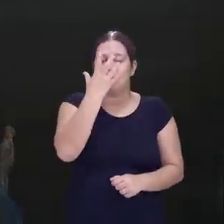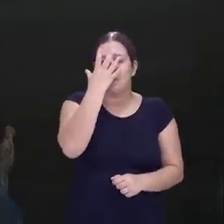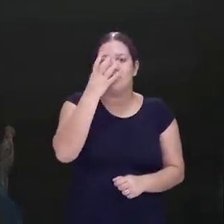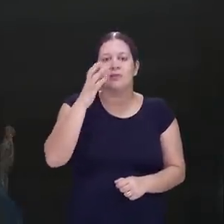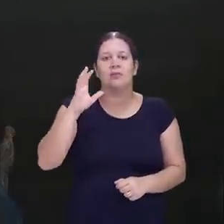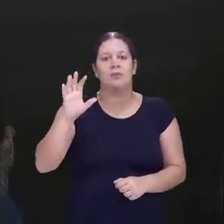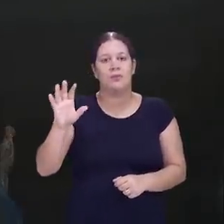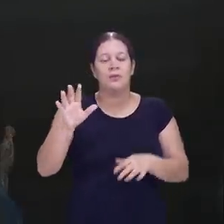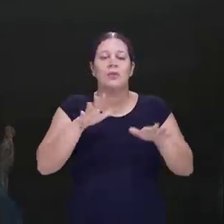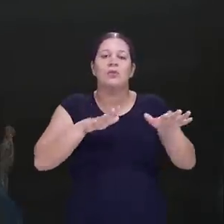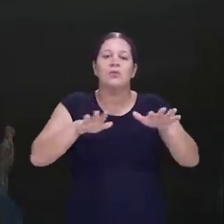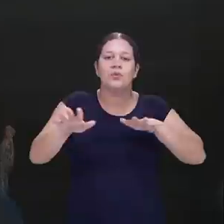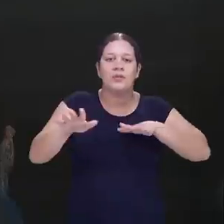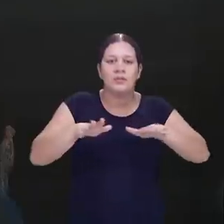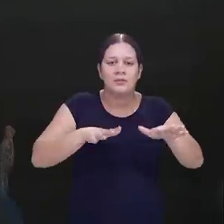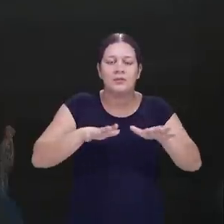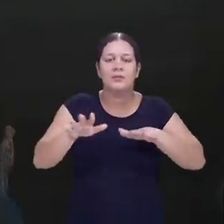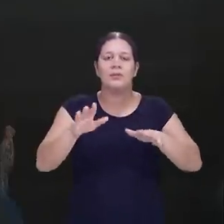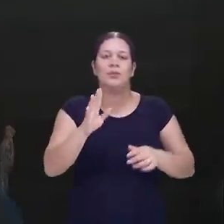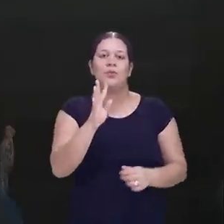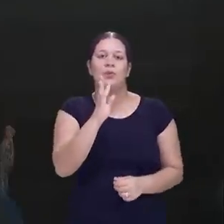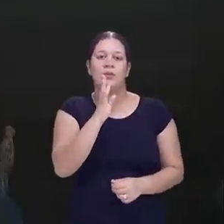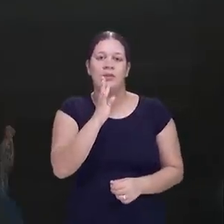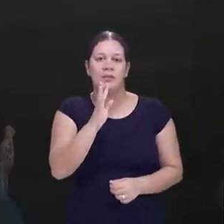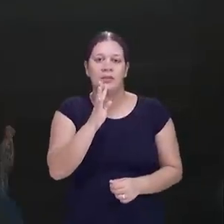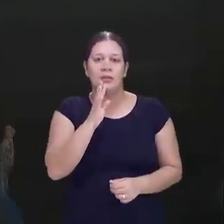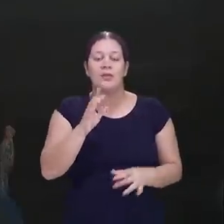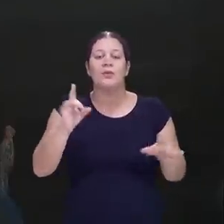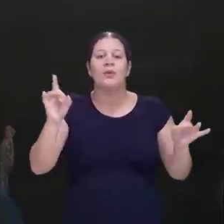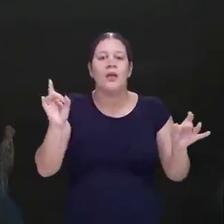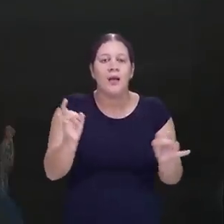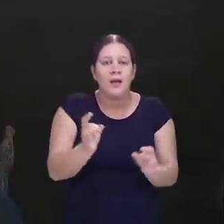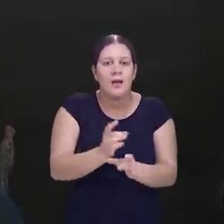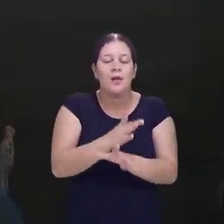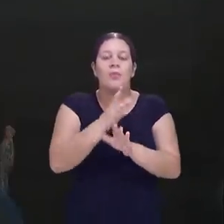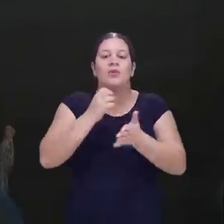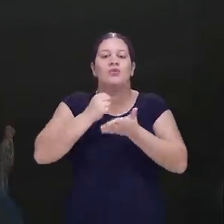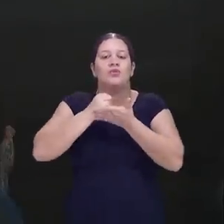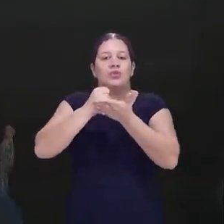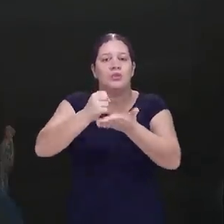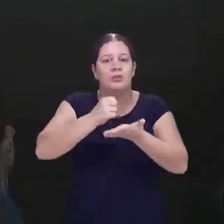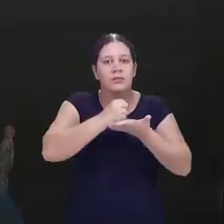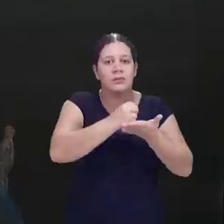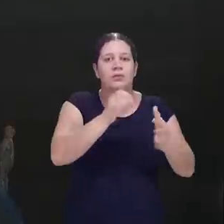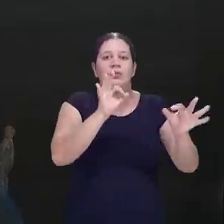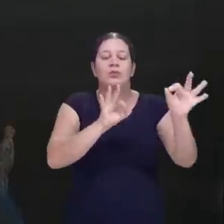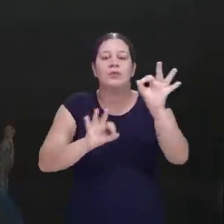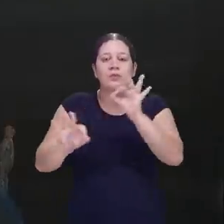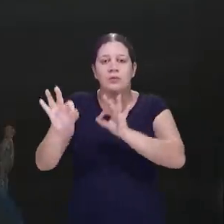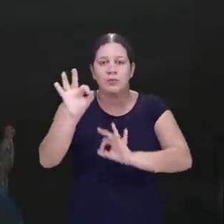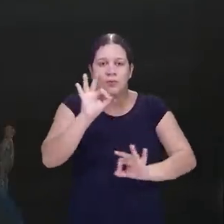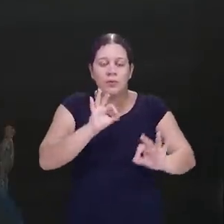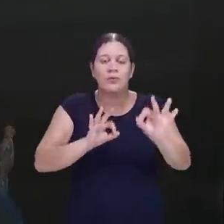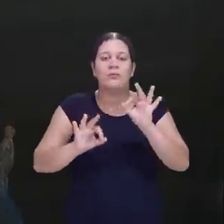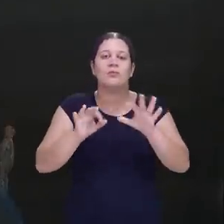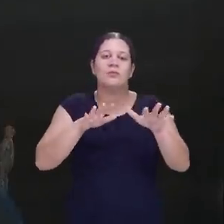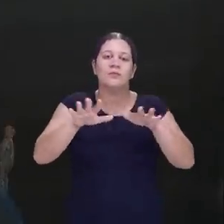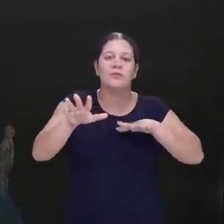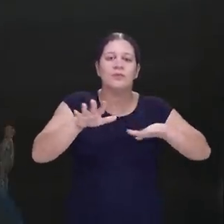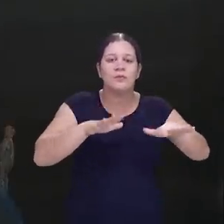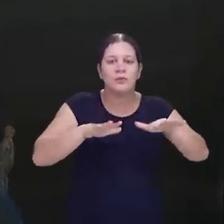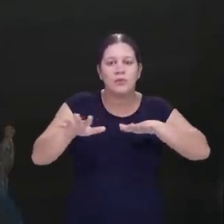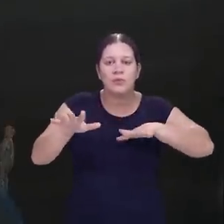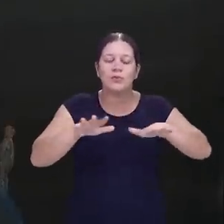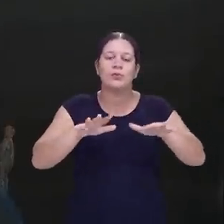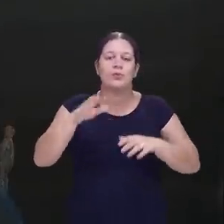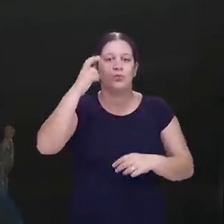mas faz parte dessa manifestação. Ele conhece e acaba contribuindo também para a organização desse tipo de manifestação